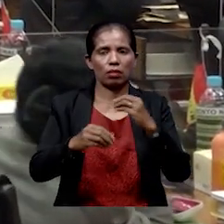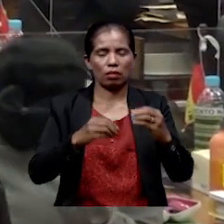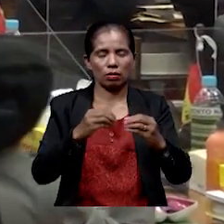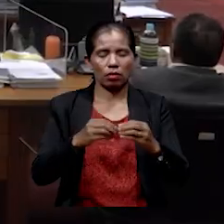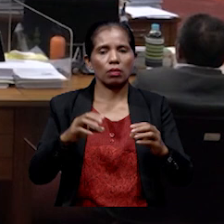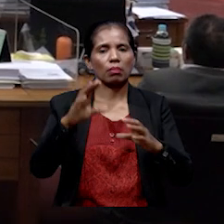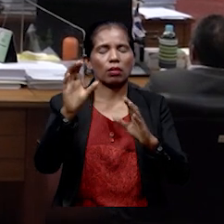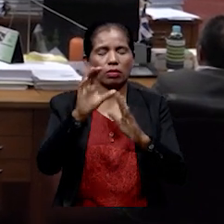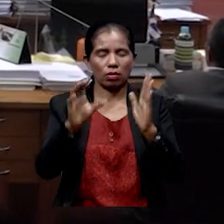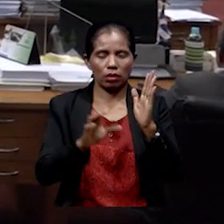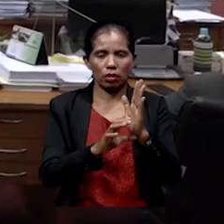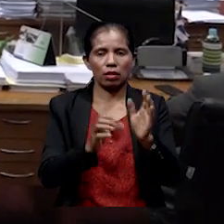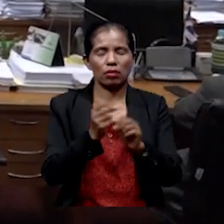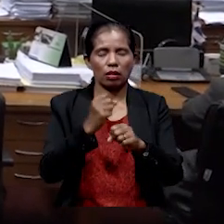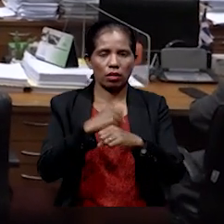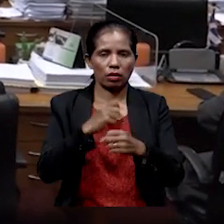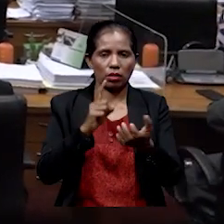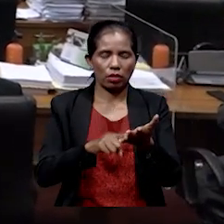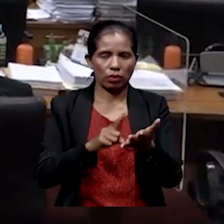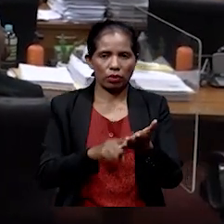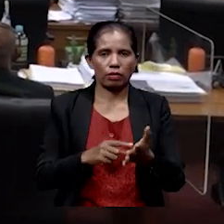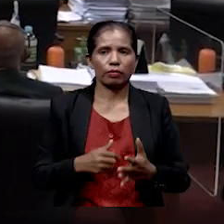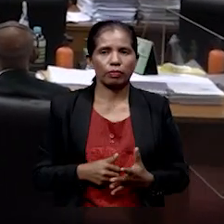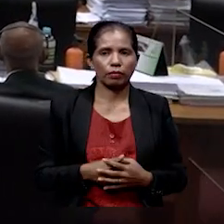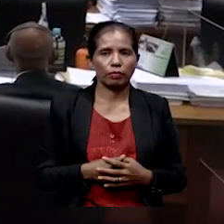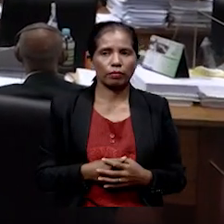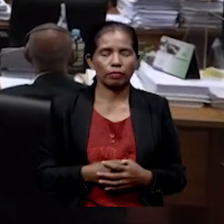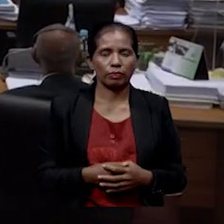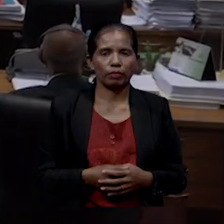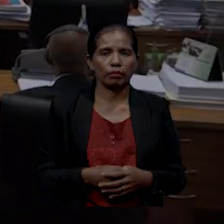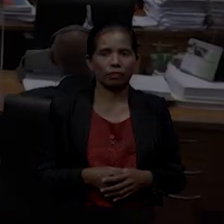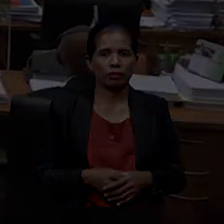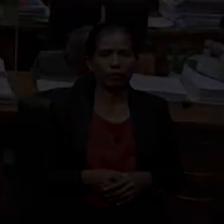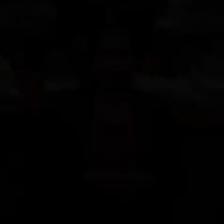constitucional rodihalo discussão. Adere tu Ximenes, bem-vindo Ximenes, Gemen.